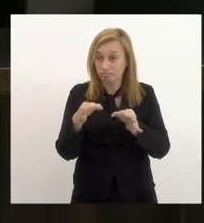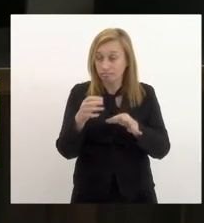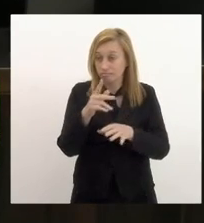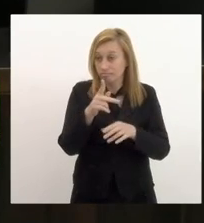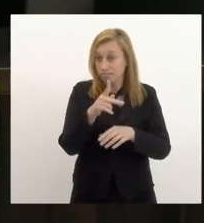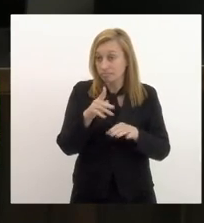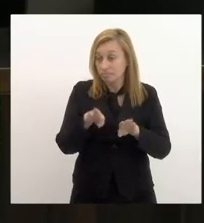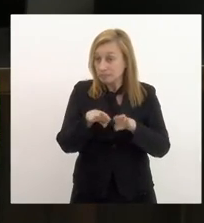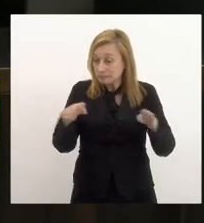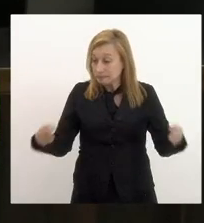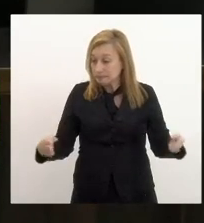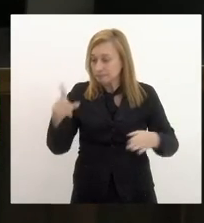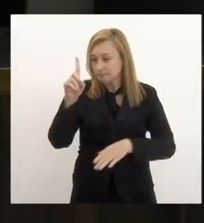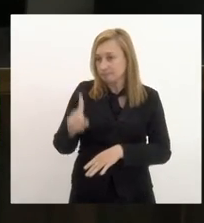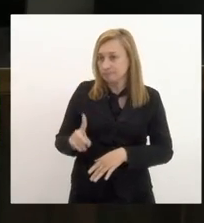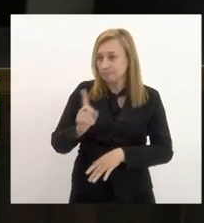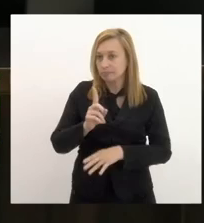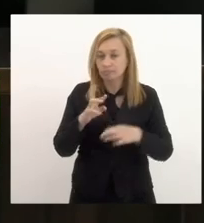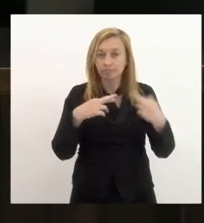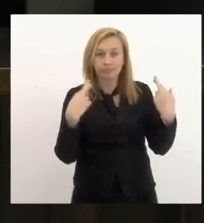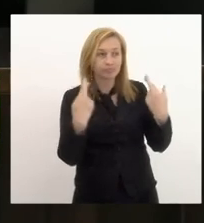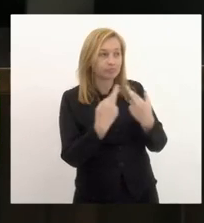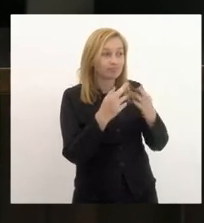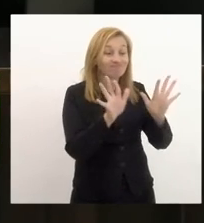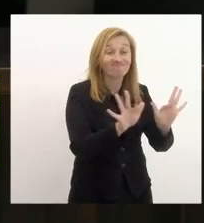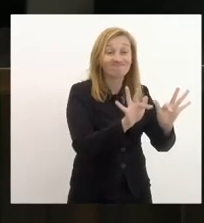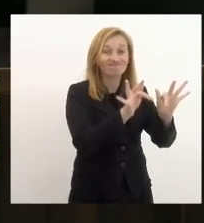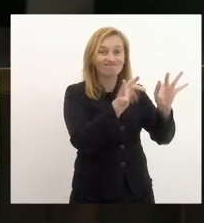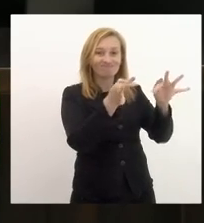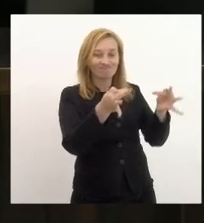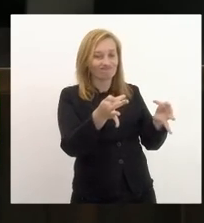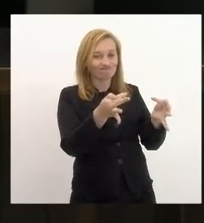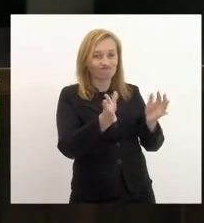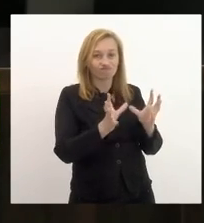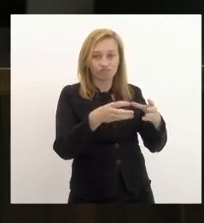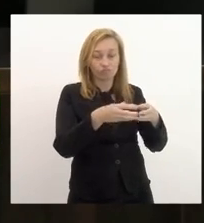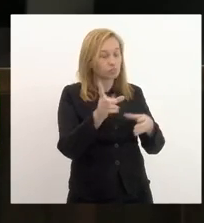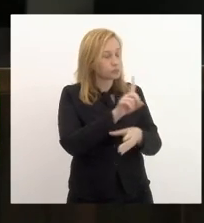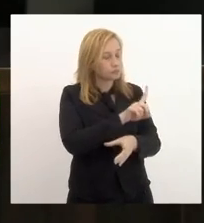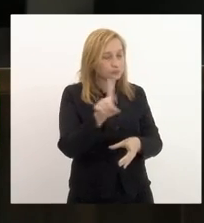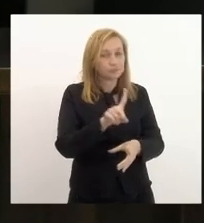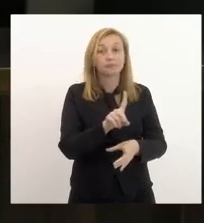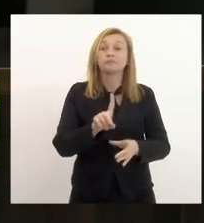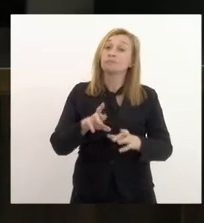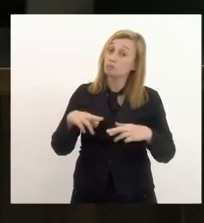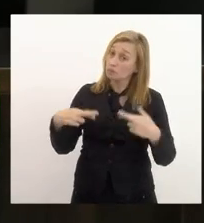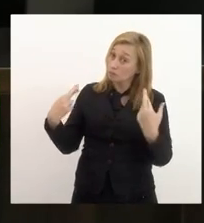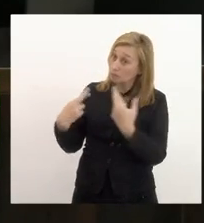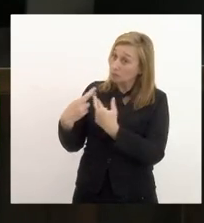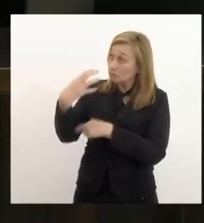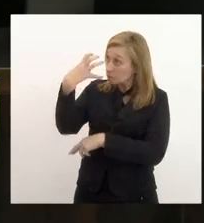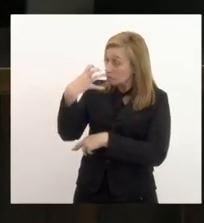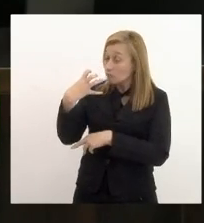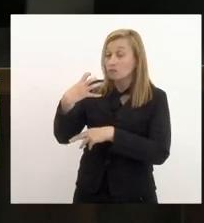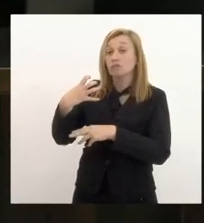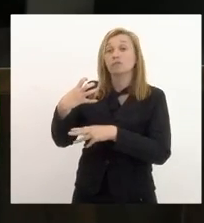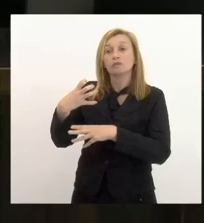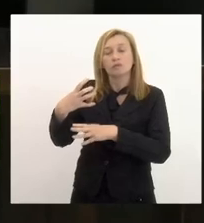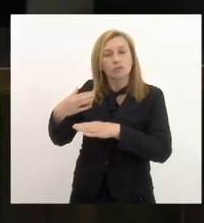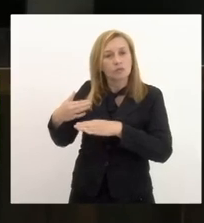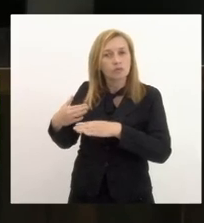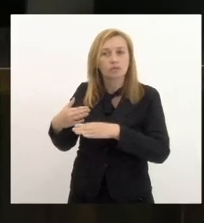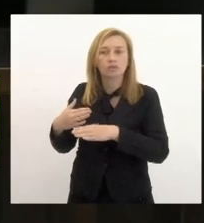porque ele não é uma reunião simples de comissão né é uma é uma reunião que o que